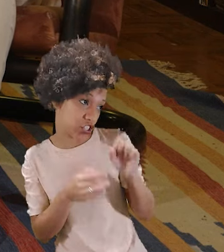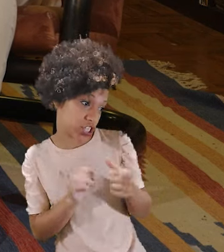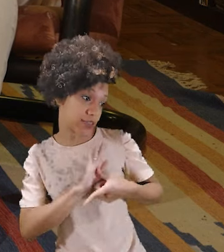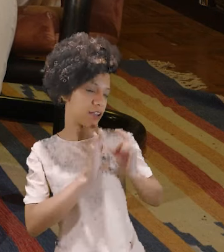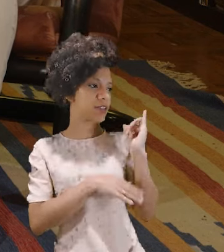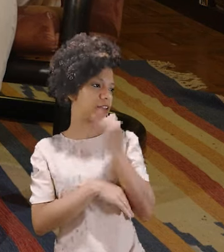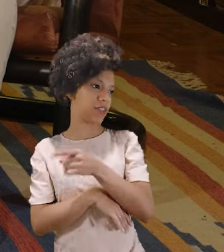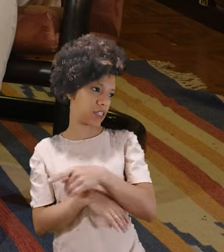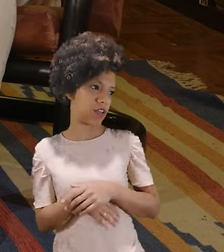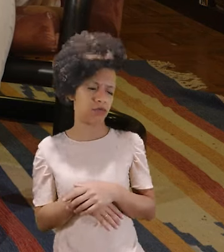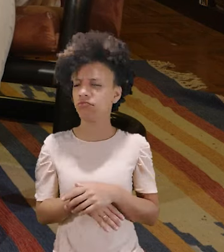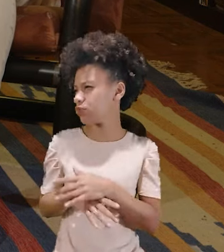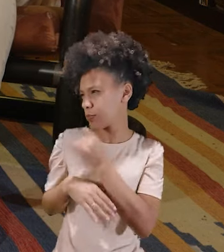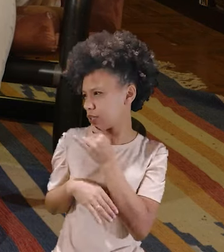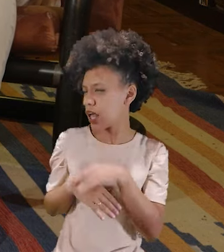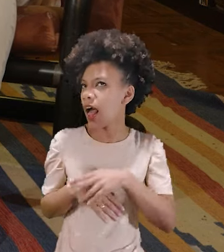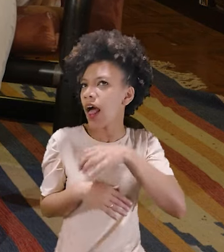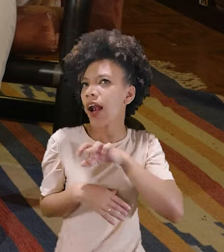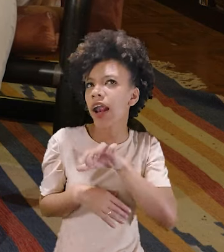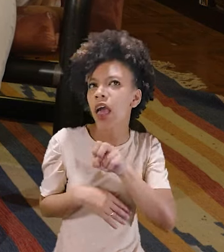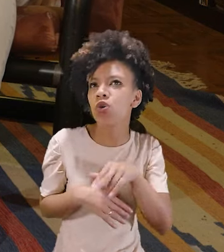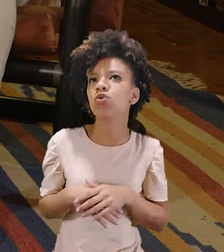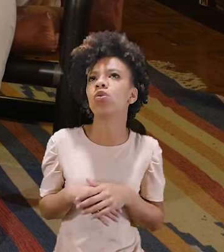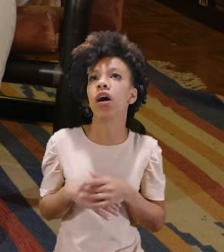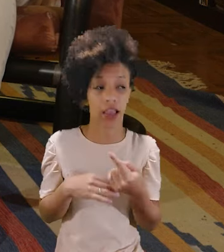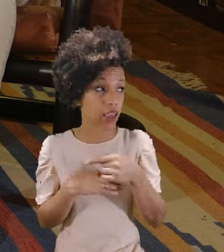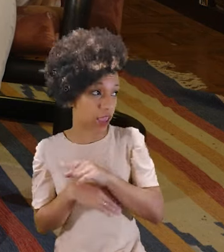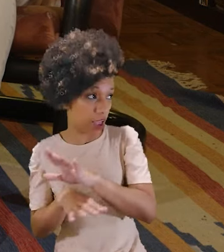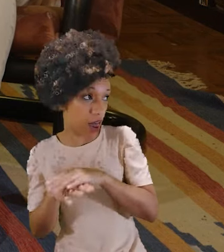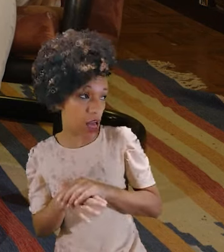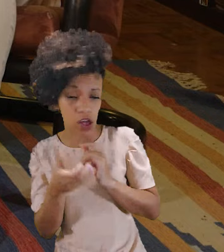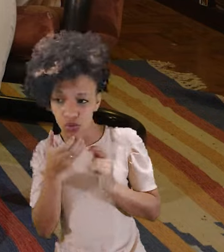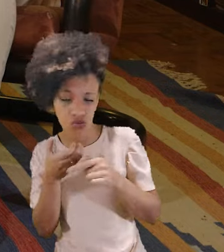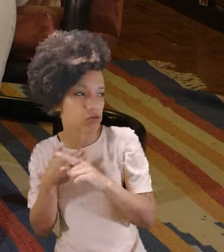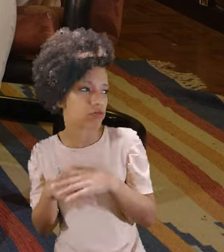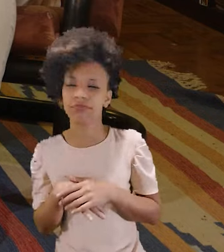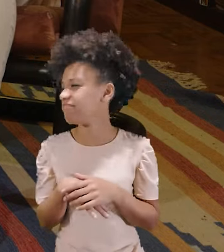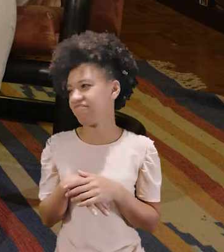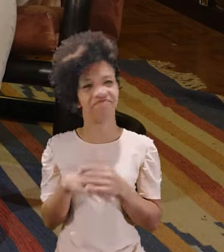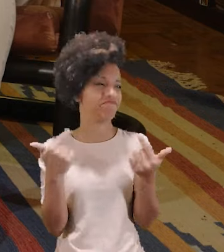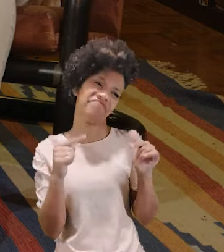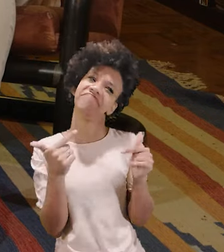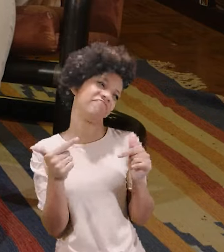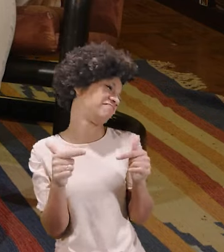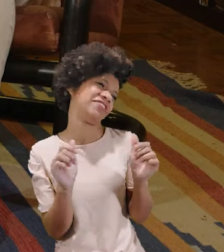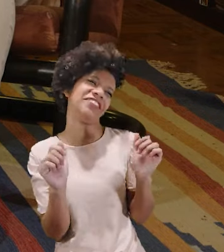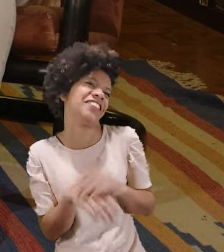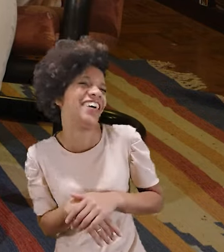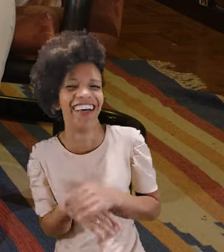se se dá tempo da viagem tal não tem isso Nelson quer dar uma passada lá vamos não tem isso nada não